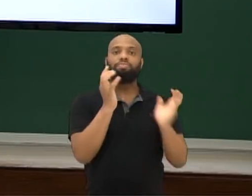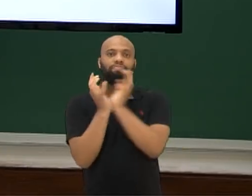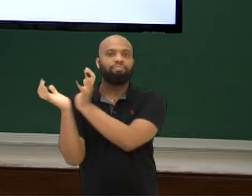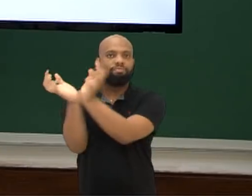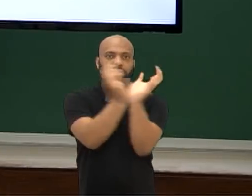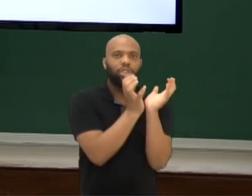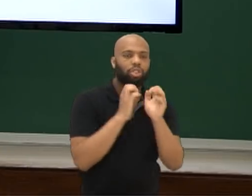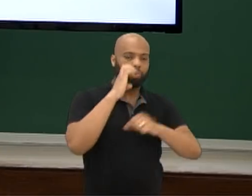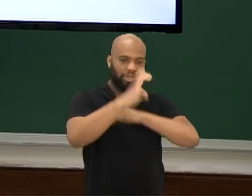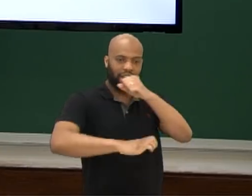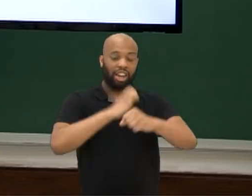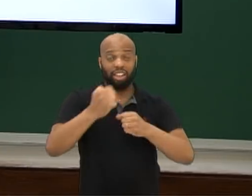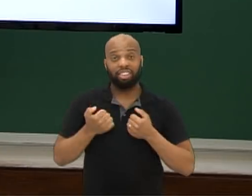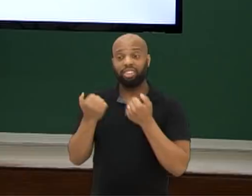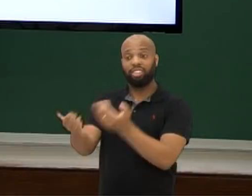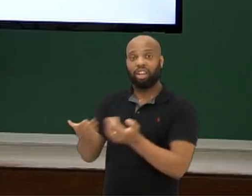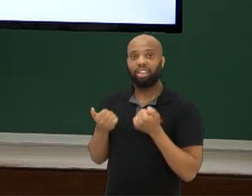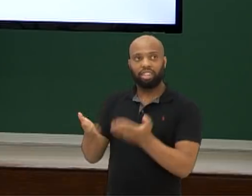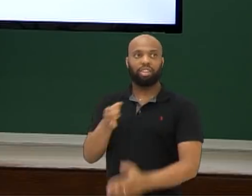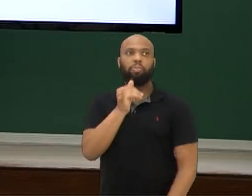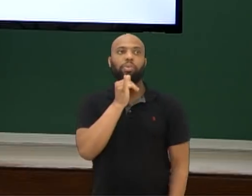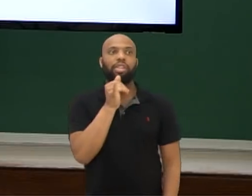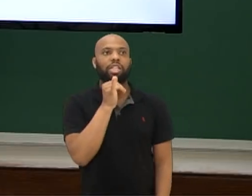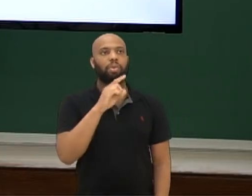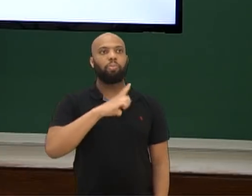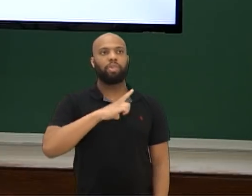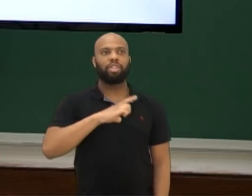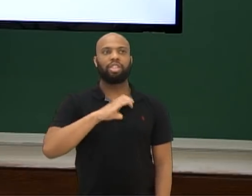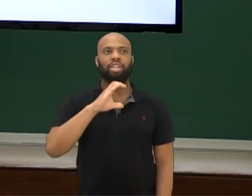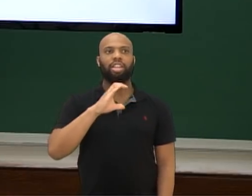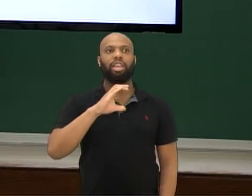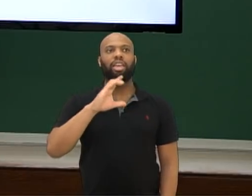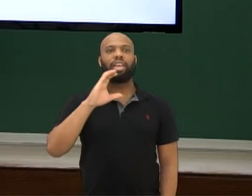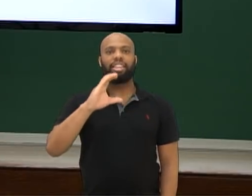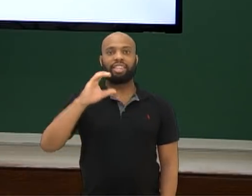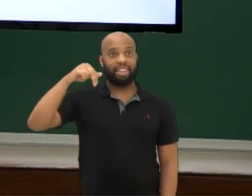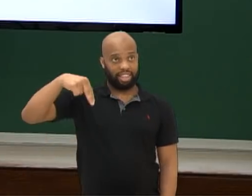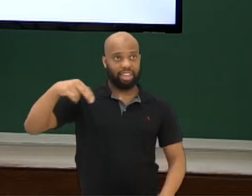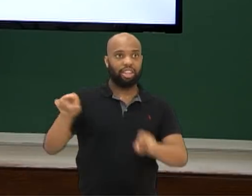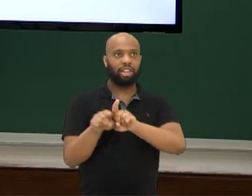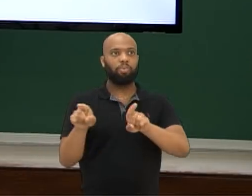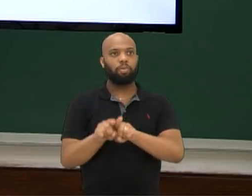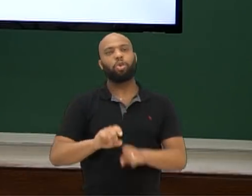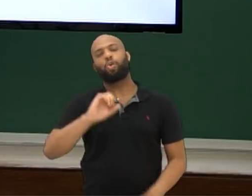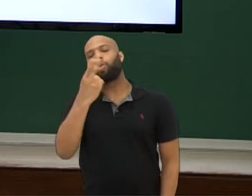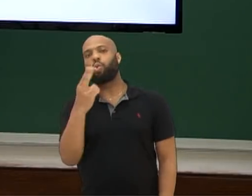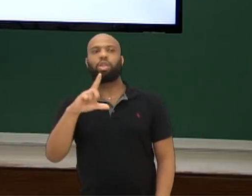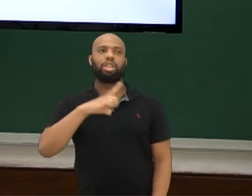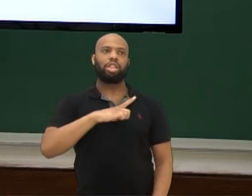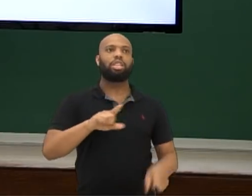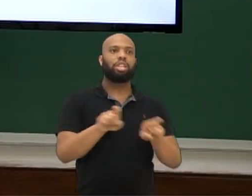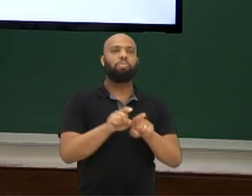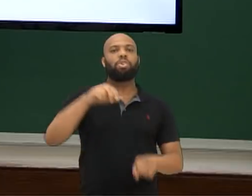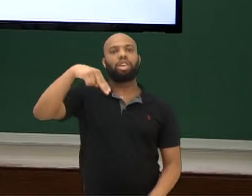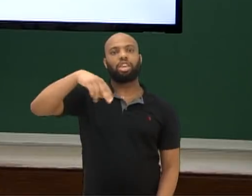elétrons doadores, né, como por exemplo o cianeto, que é o CN, ou